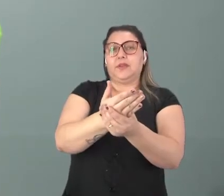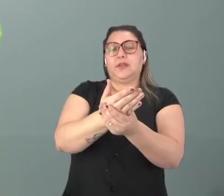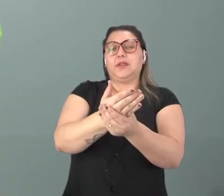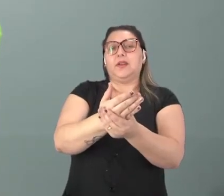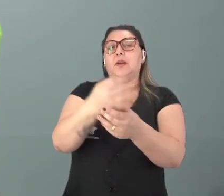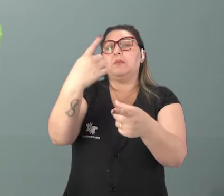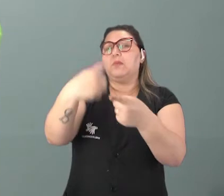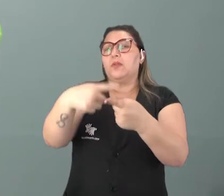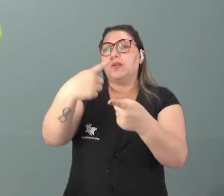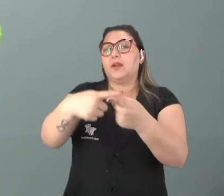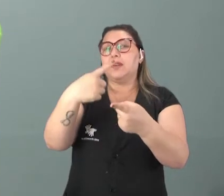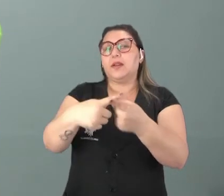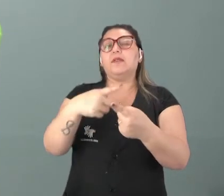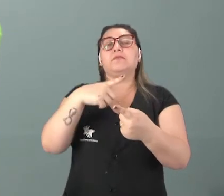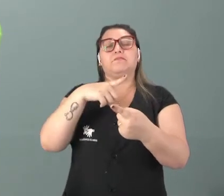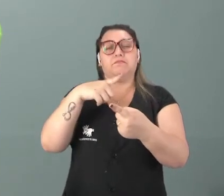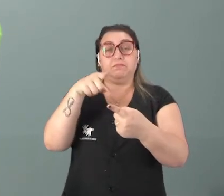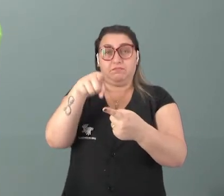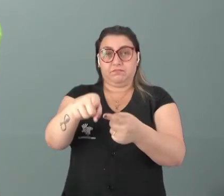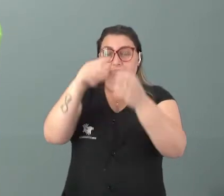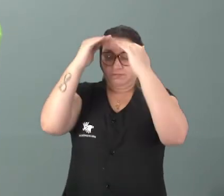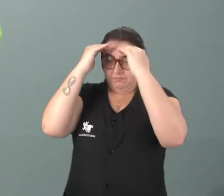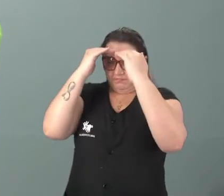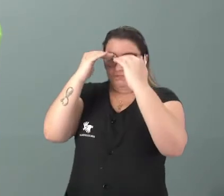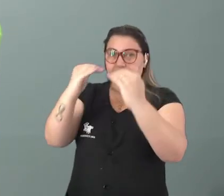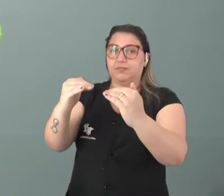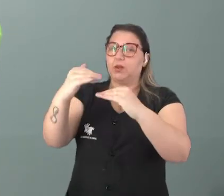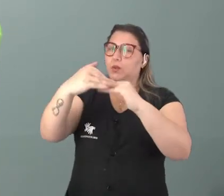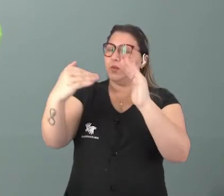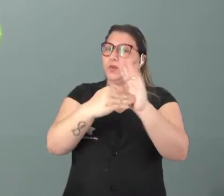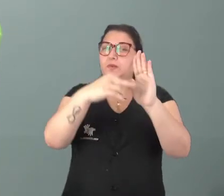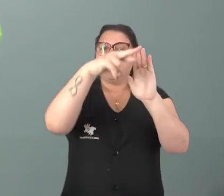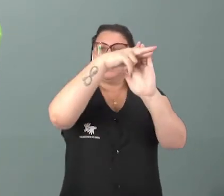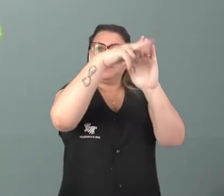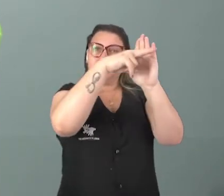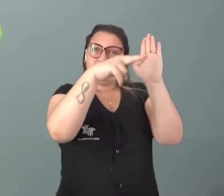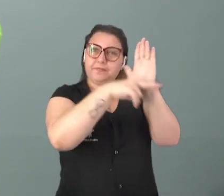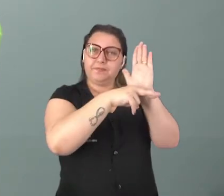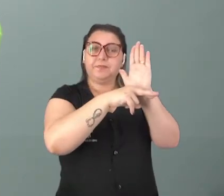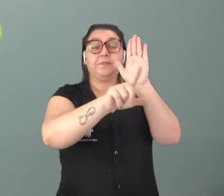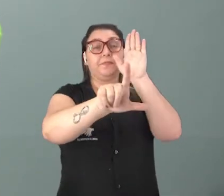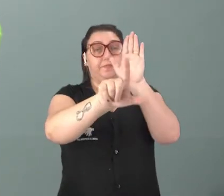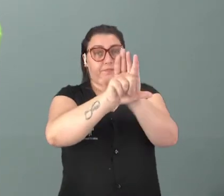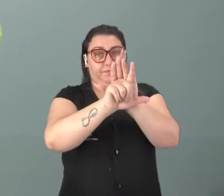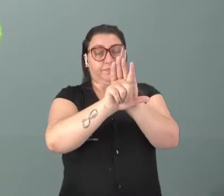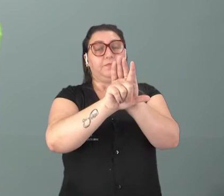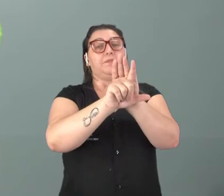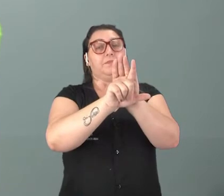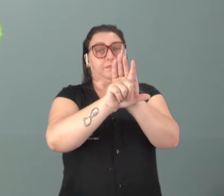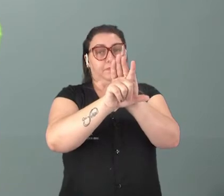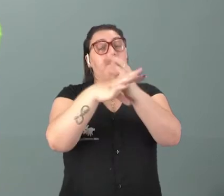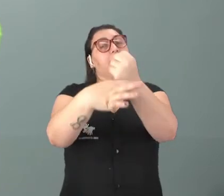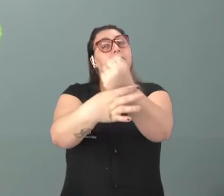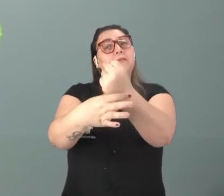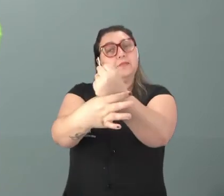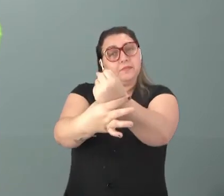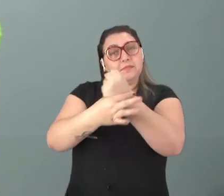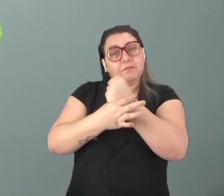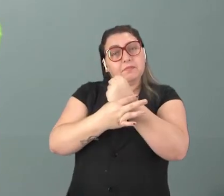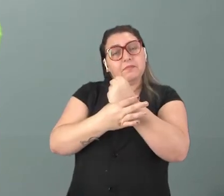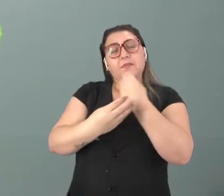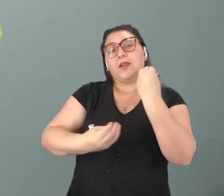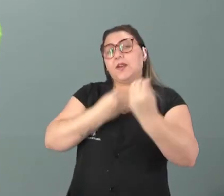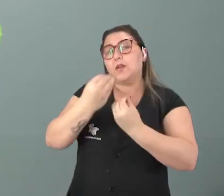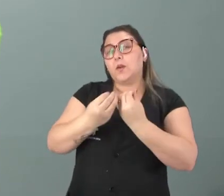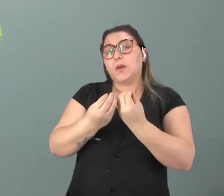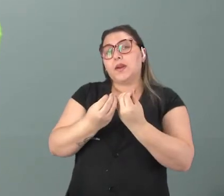Porque você cumpriu tudo direitinho, as normas e as regras. Então, as leis, elas servem para isso, para garantir o que